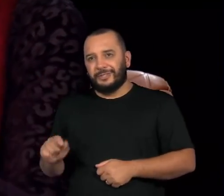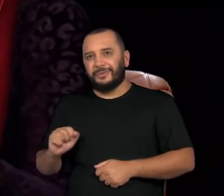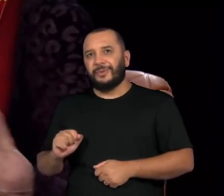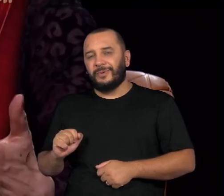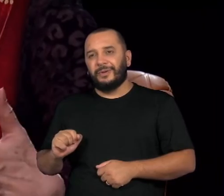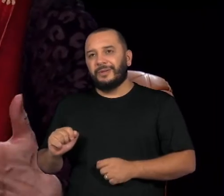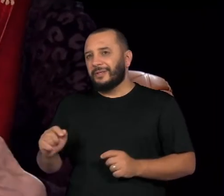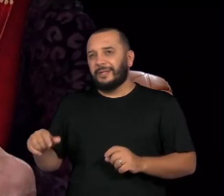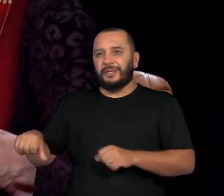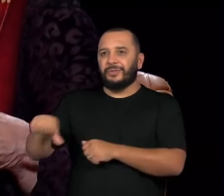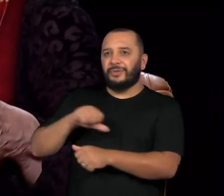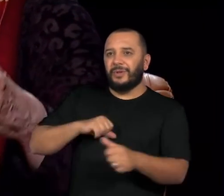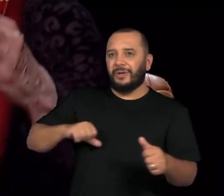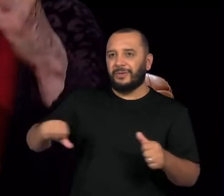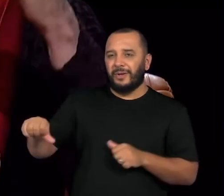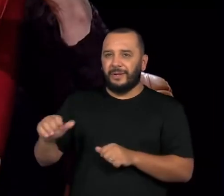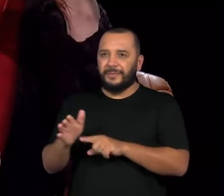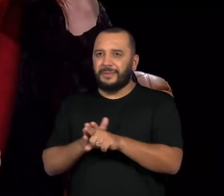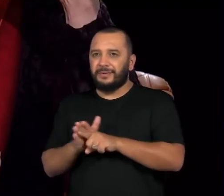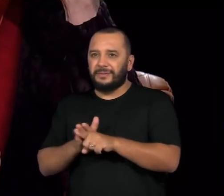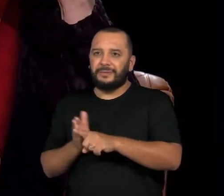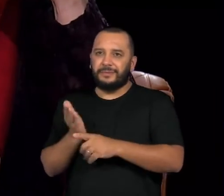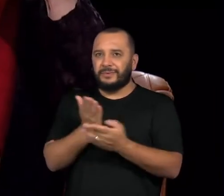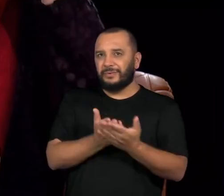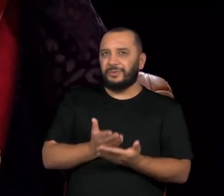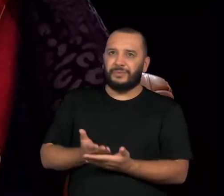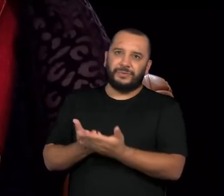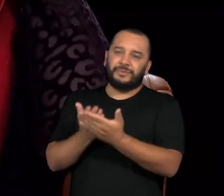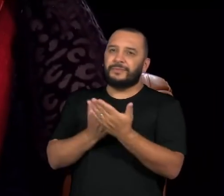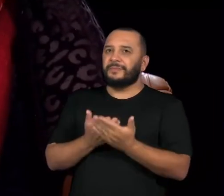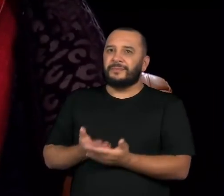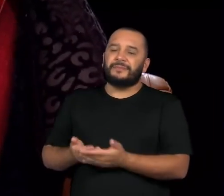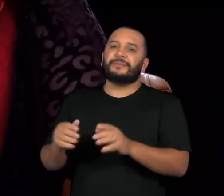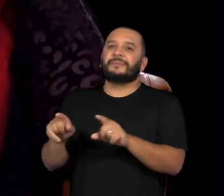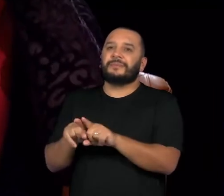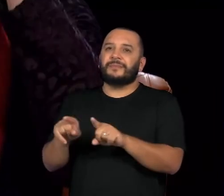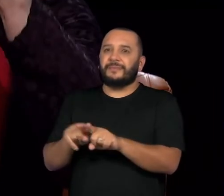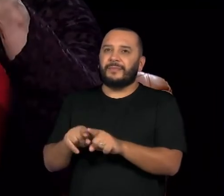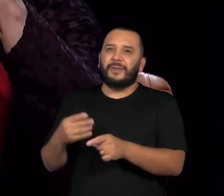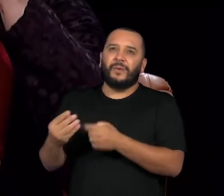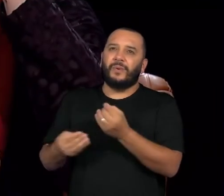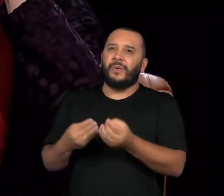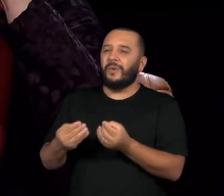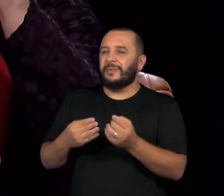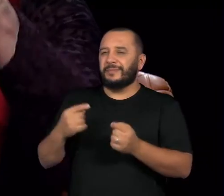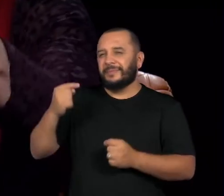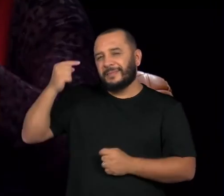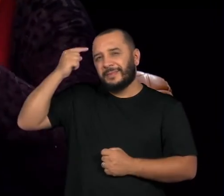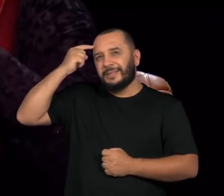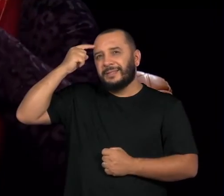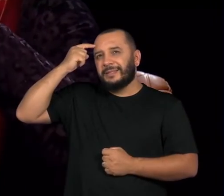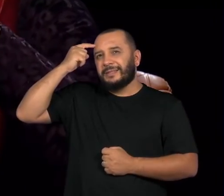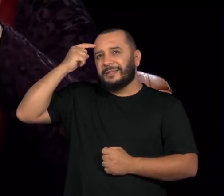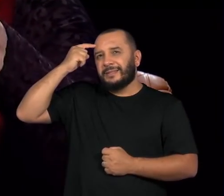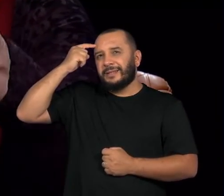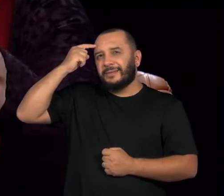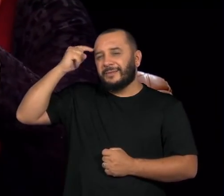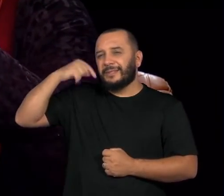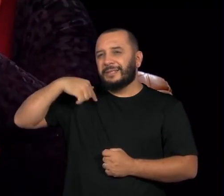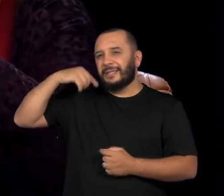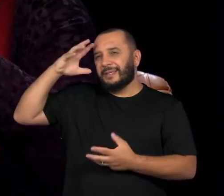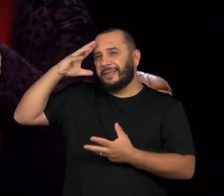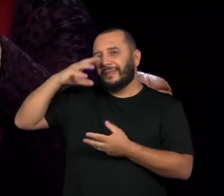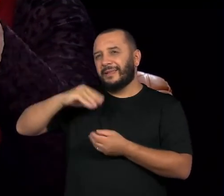tem uma sintonia nisso e tem uma sintonia de concepção de que... Sabe quando você se entende